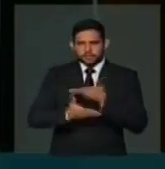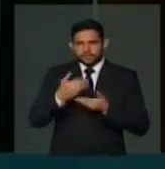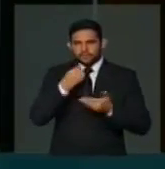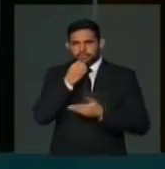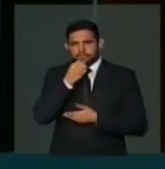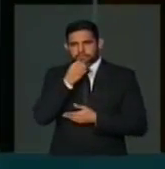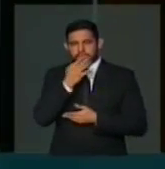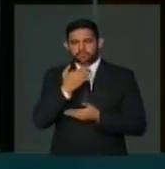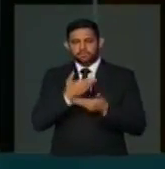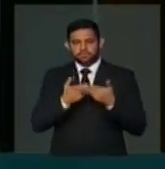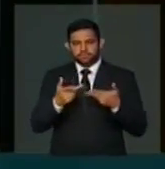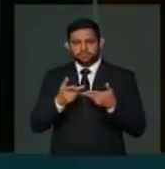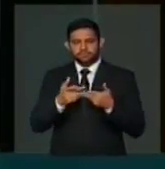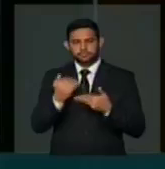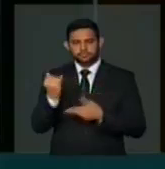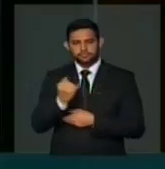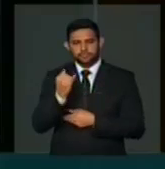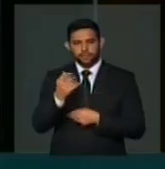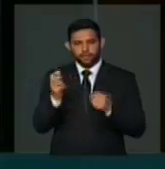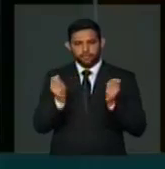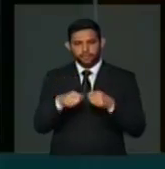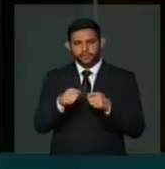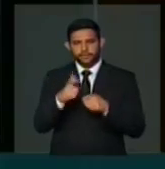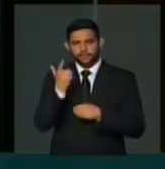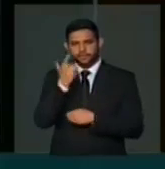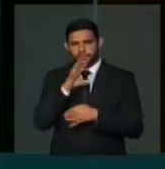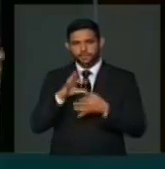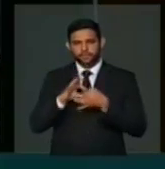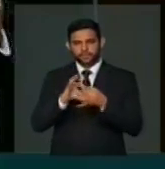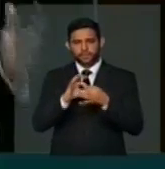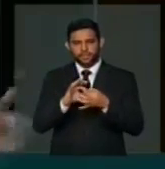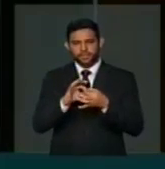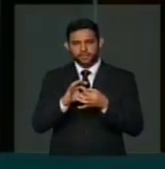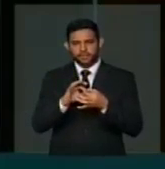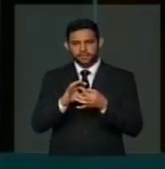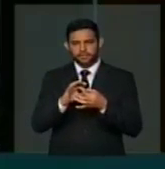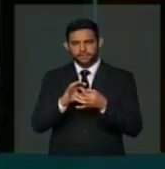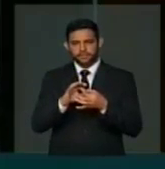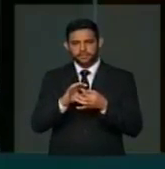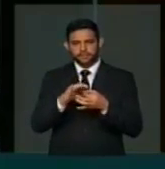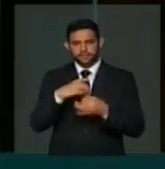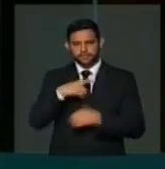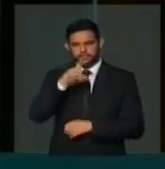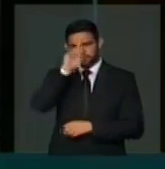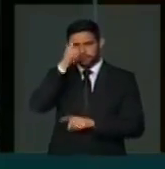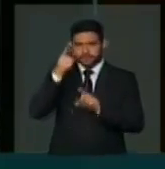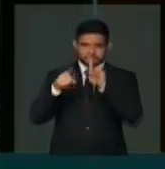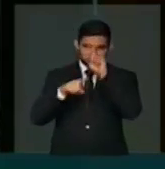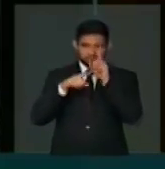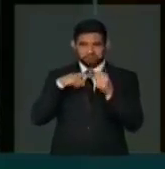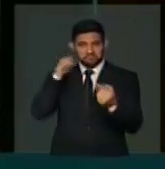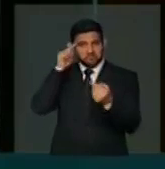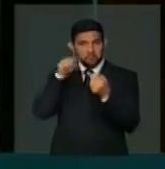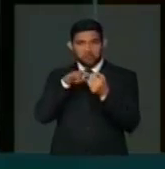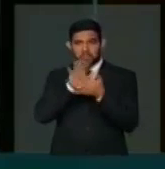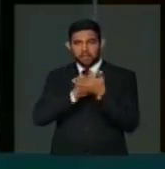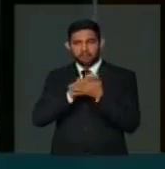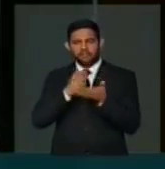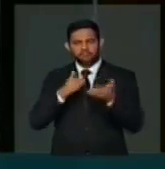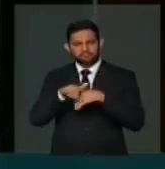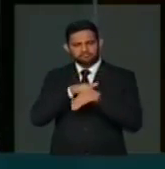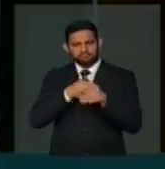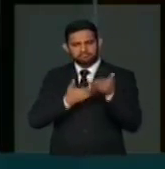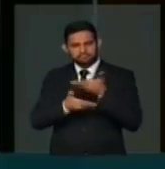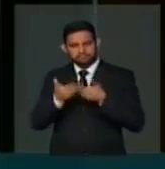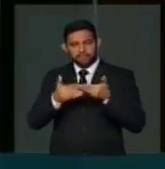humor invejável, de poder conseguir unir aqueles dos pensamentos mais diferentes. E